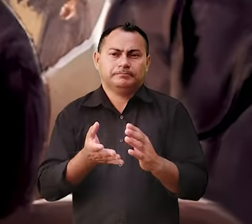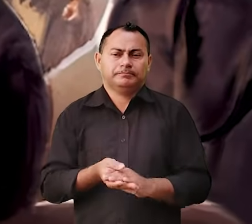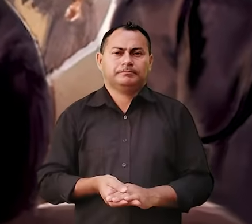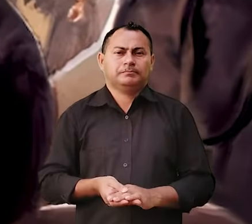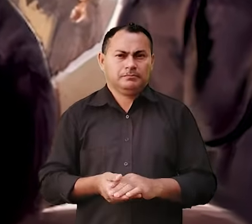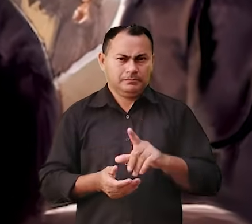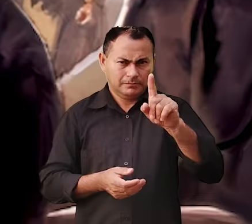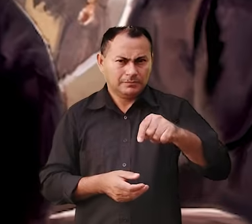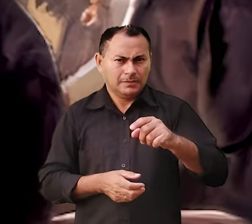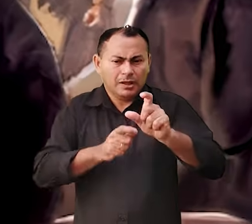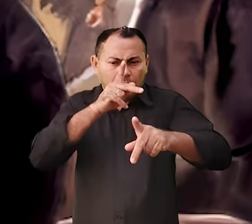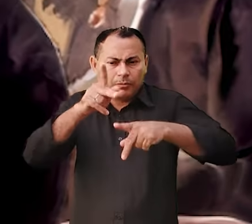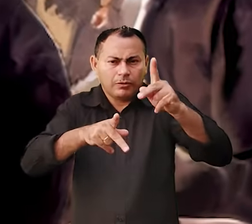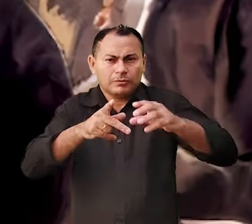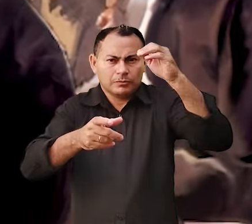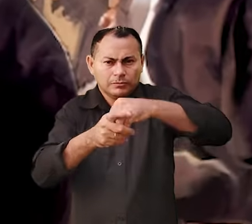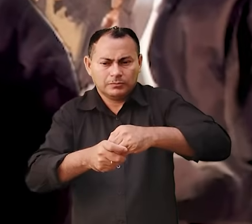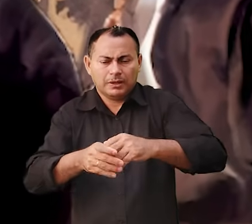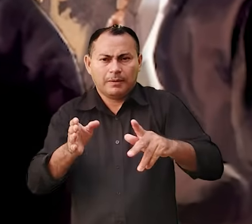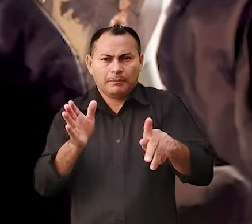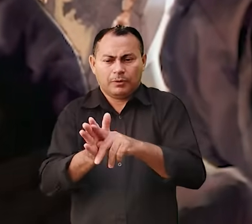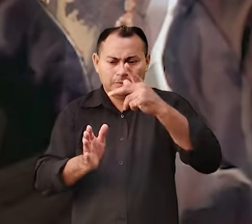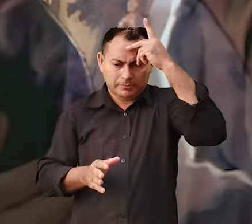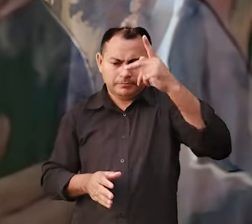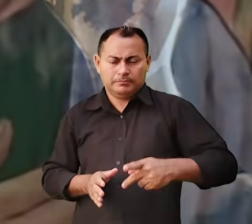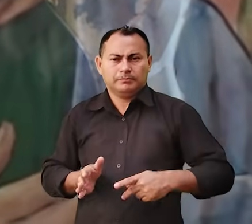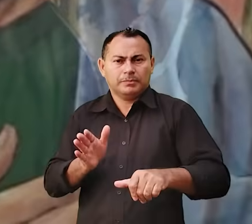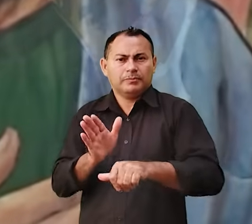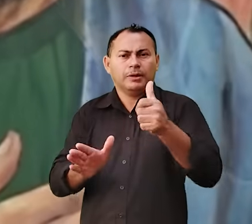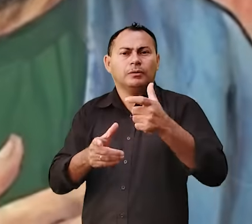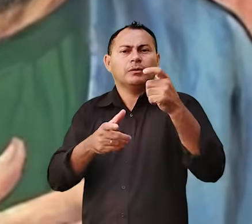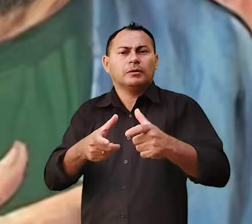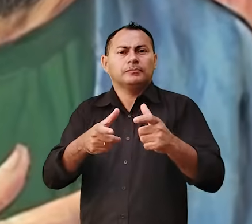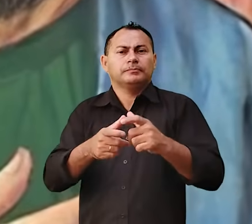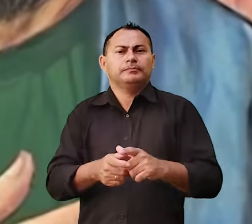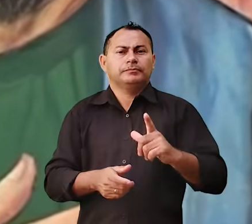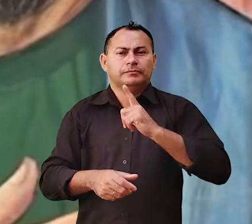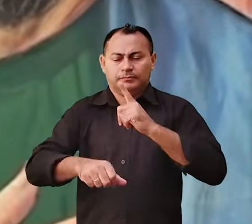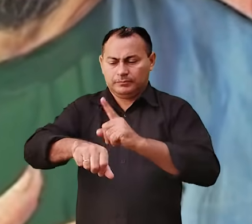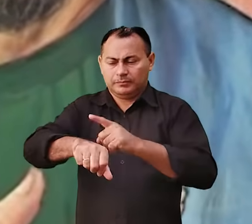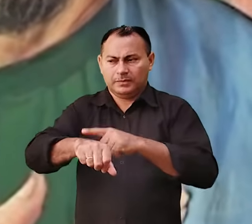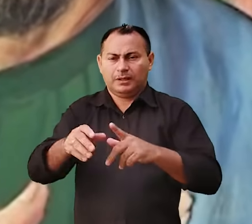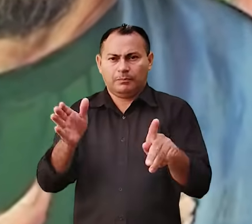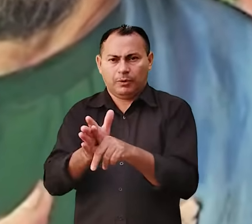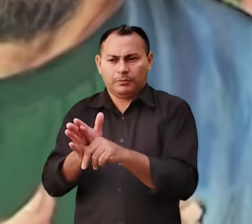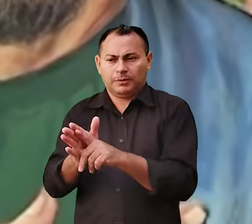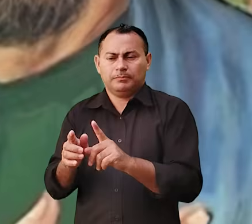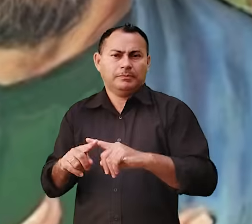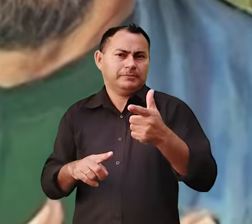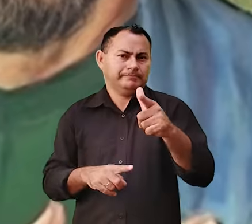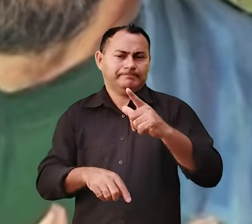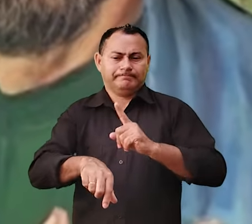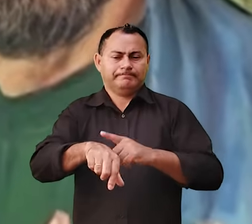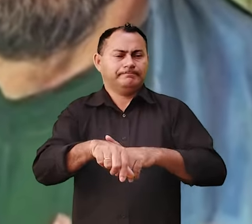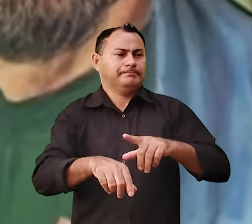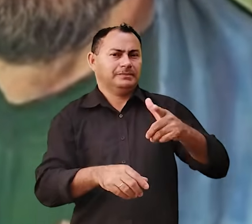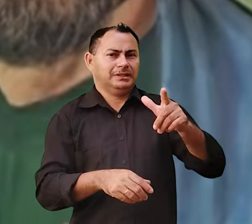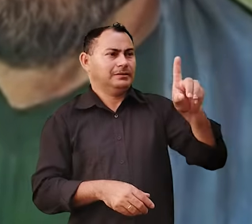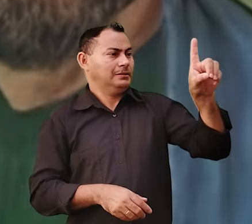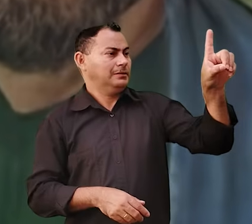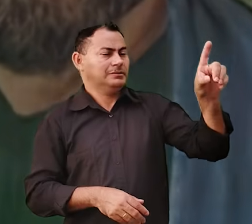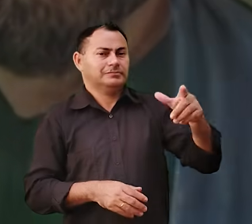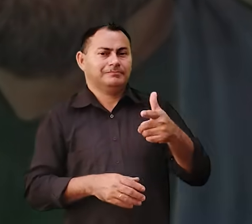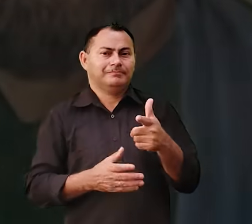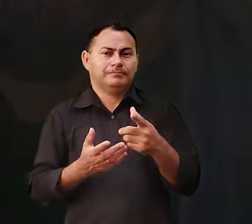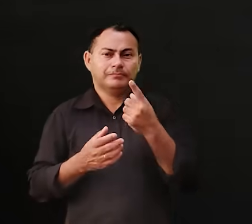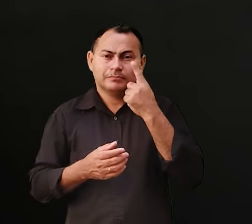caminhos. Será que o povo estava colocando a si próprio em primeiro lugar? Eles tinham tempo para eles mesmos, mas não tinham para